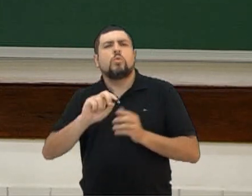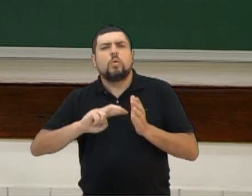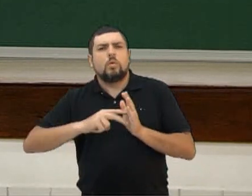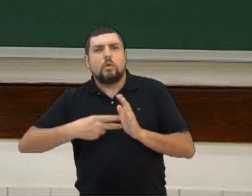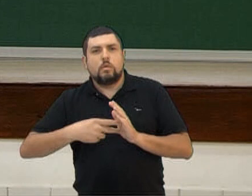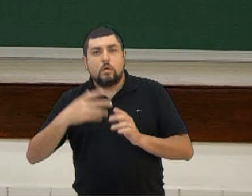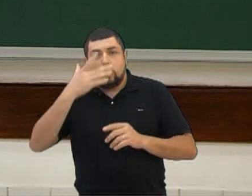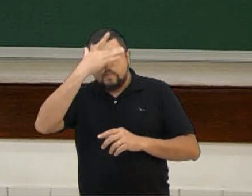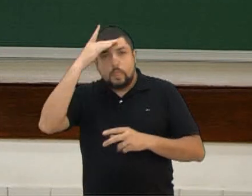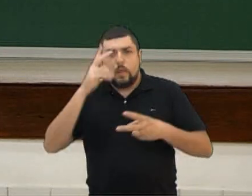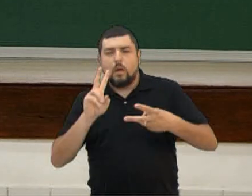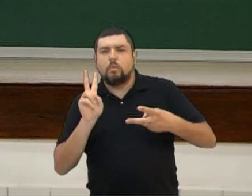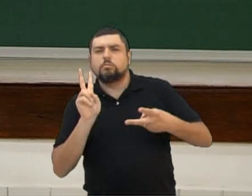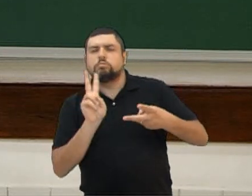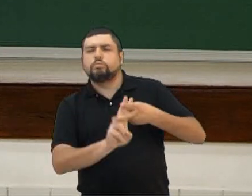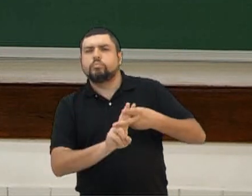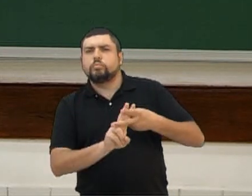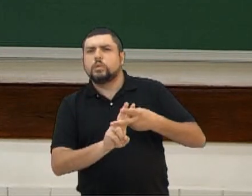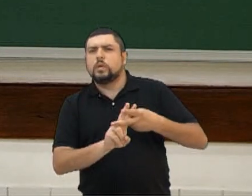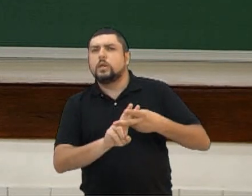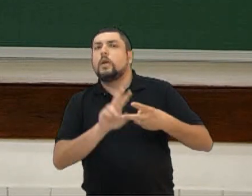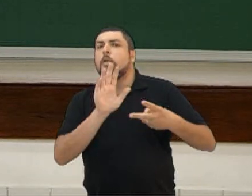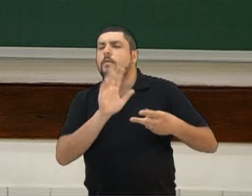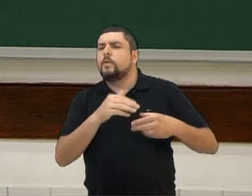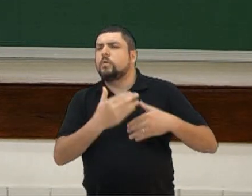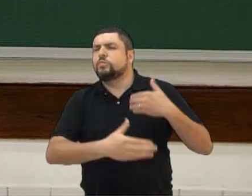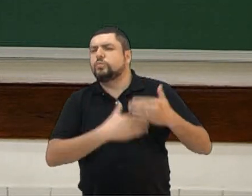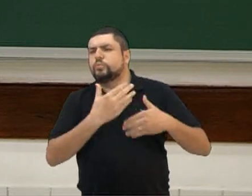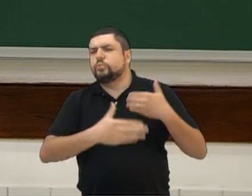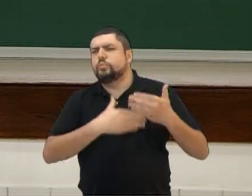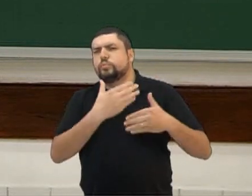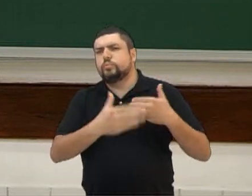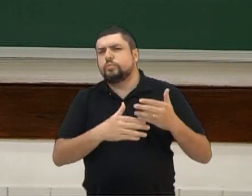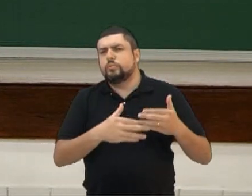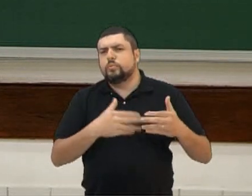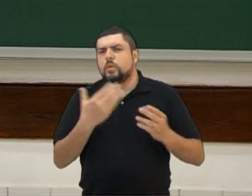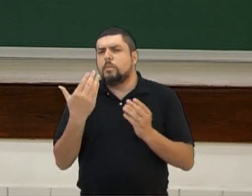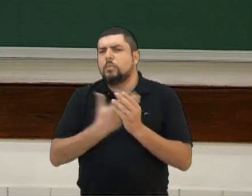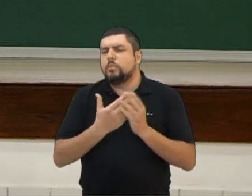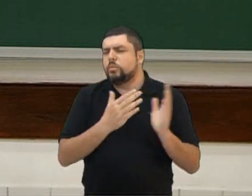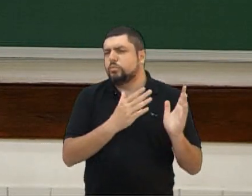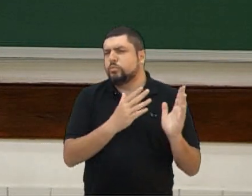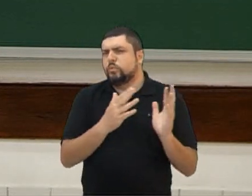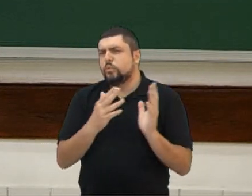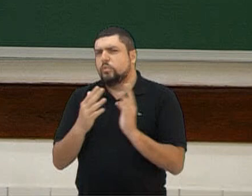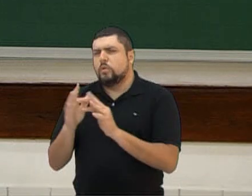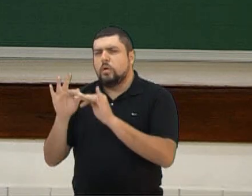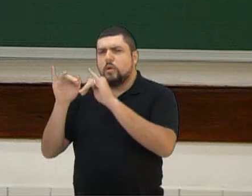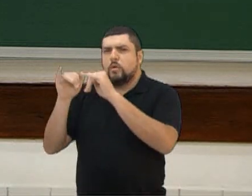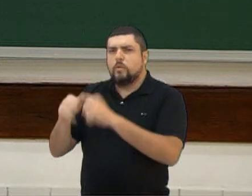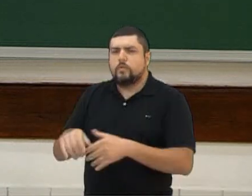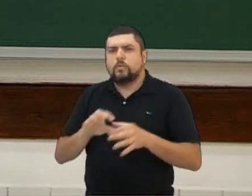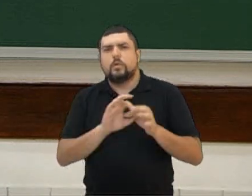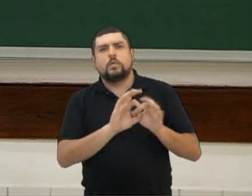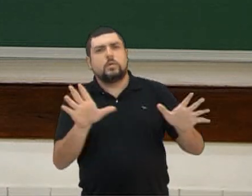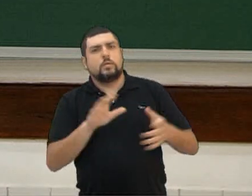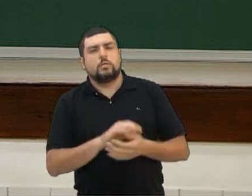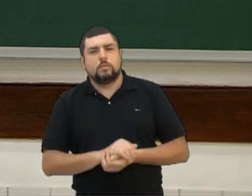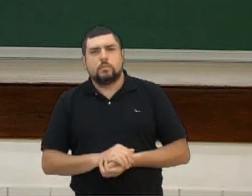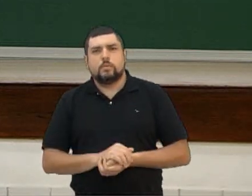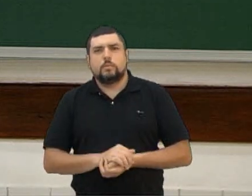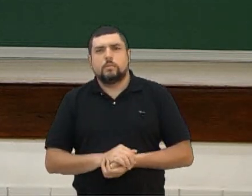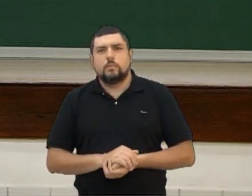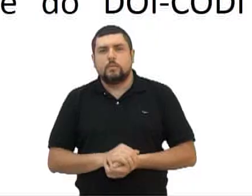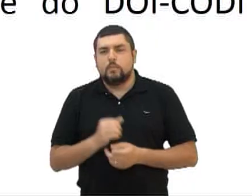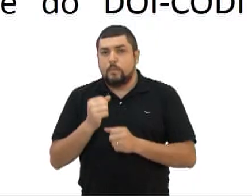seria solta até que houvesse todo o processo judicial corrente. No final dos anos